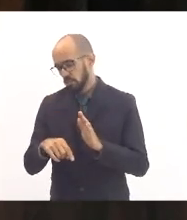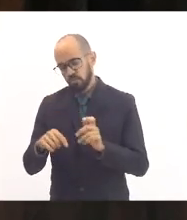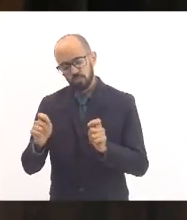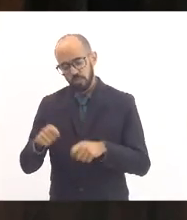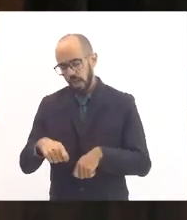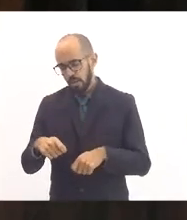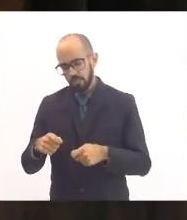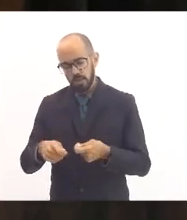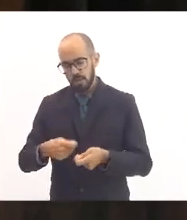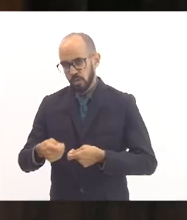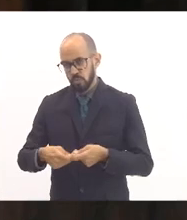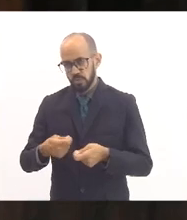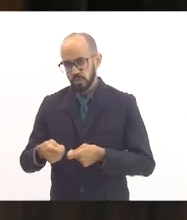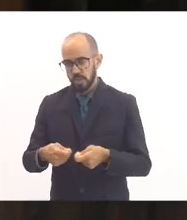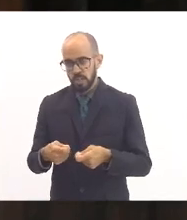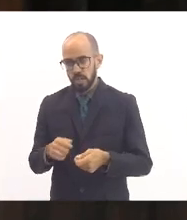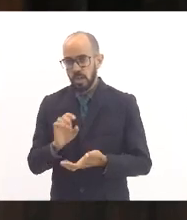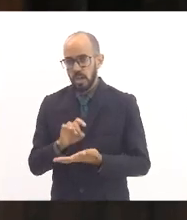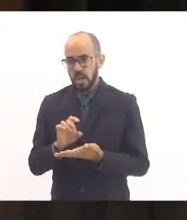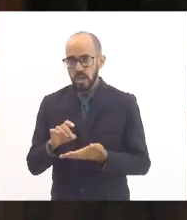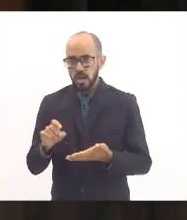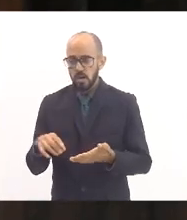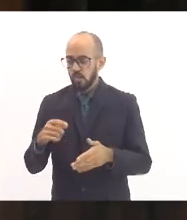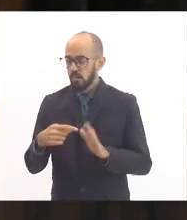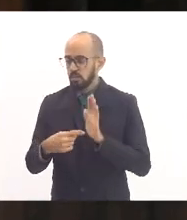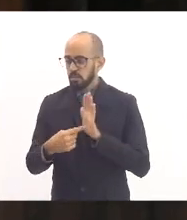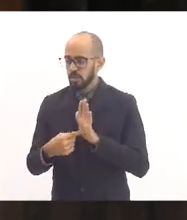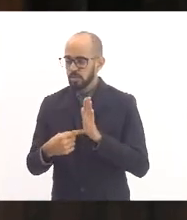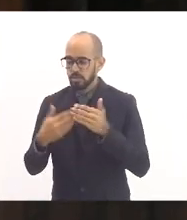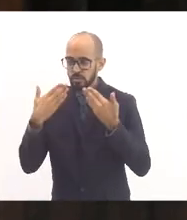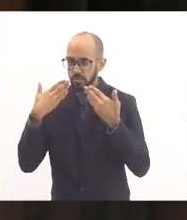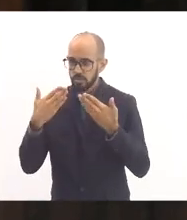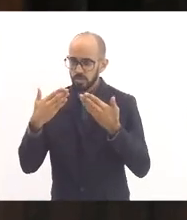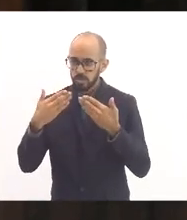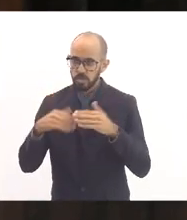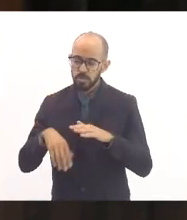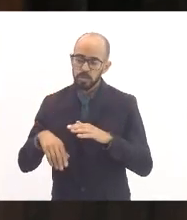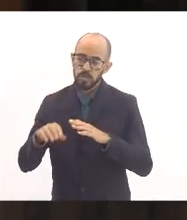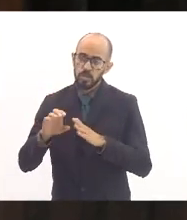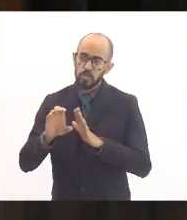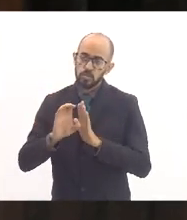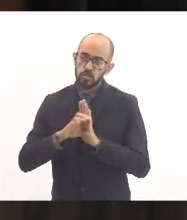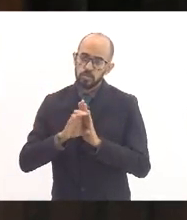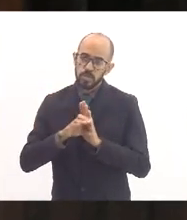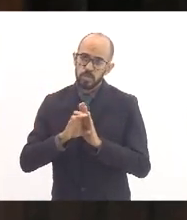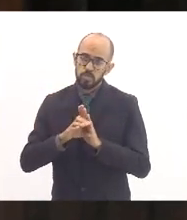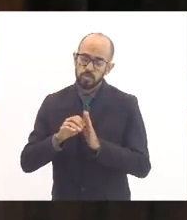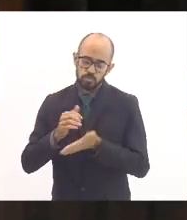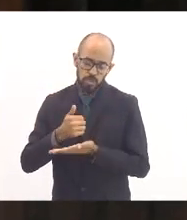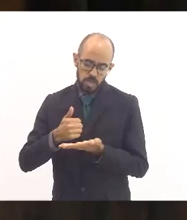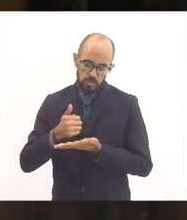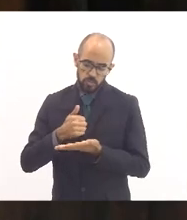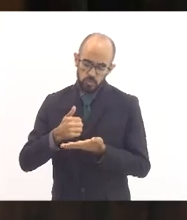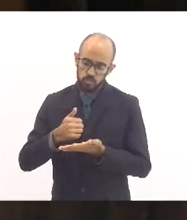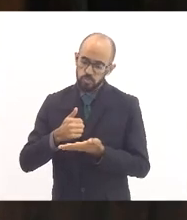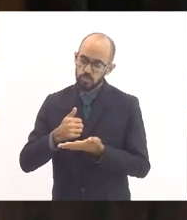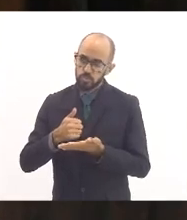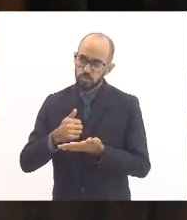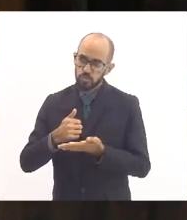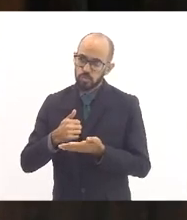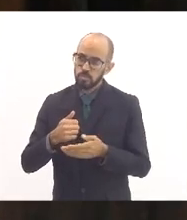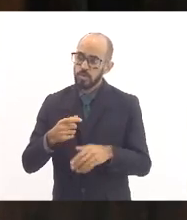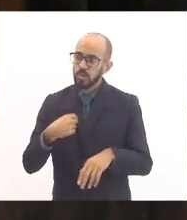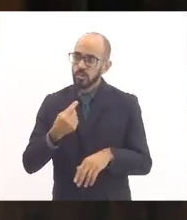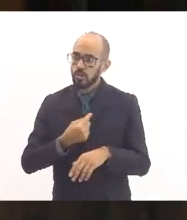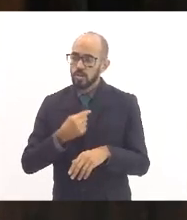inegociável então cada categoria apresenta Quais são as suas premissas básicas isso aqui a gente não abre mão para que a